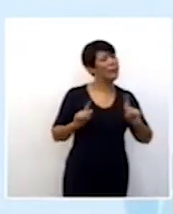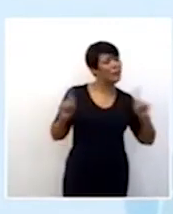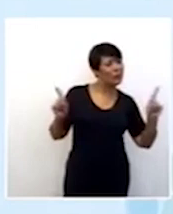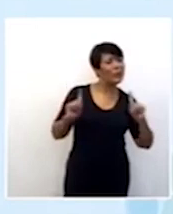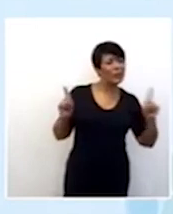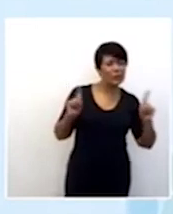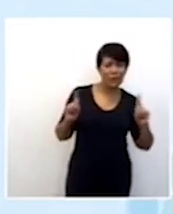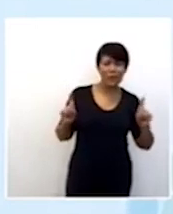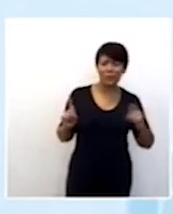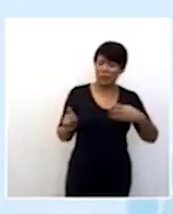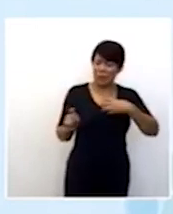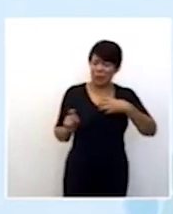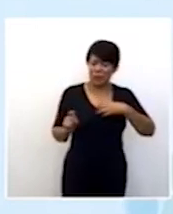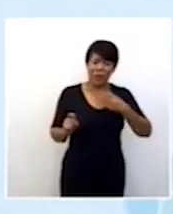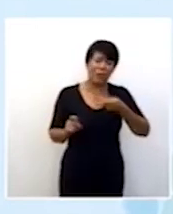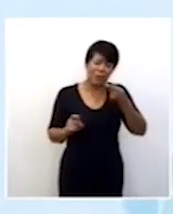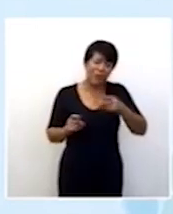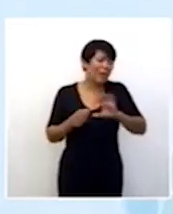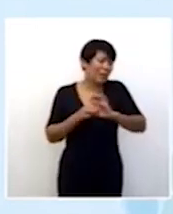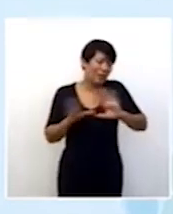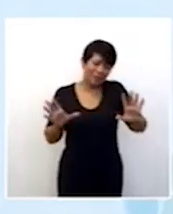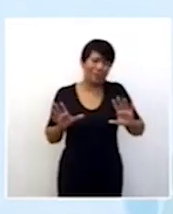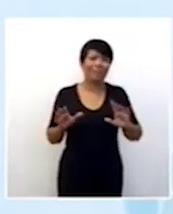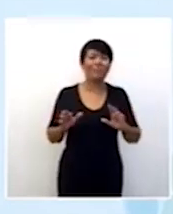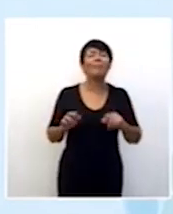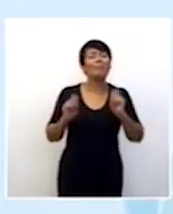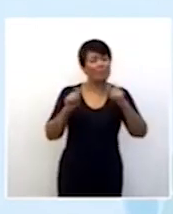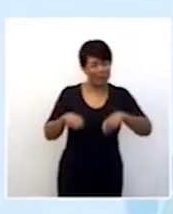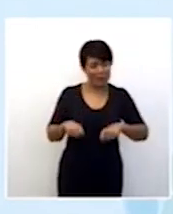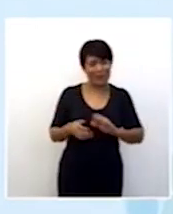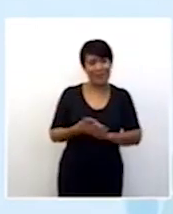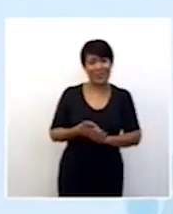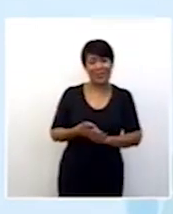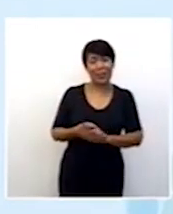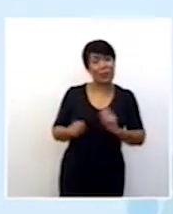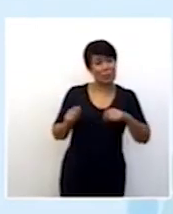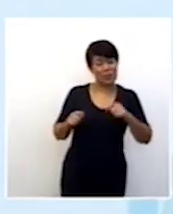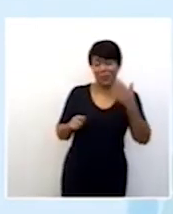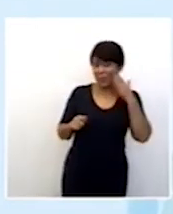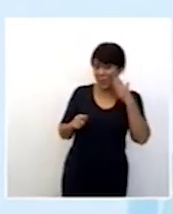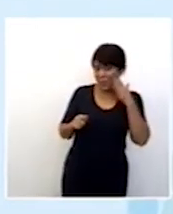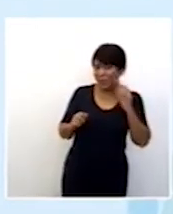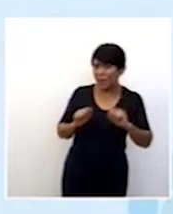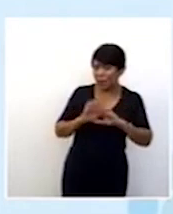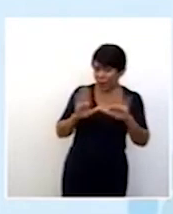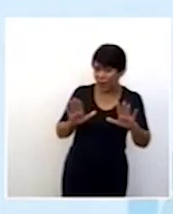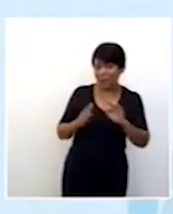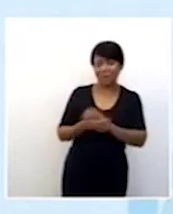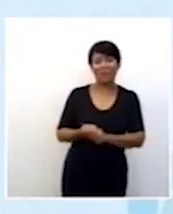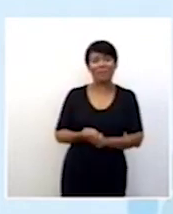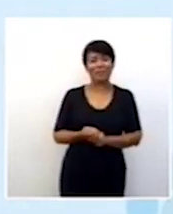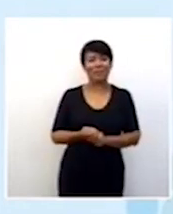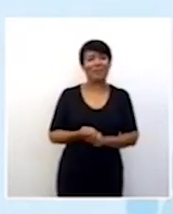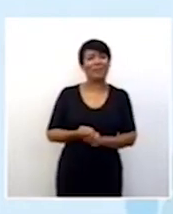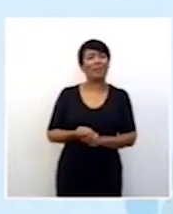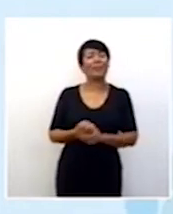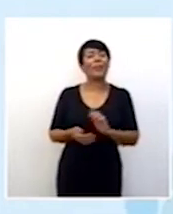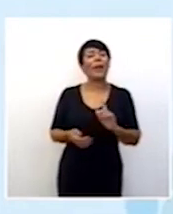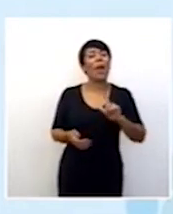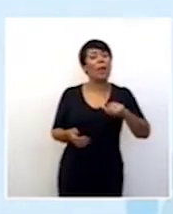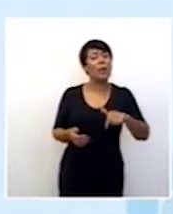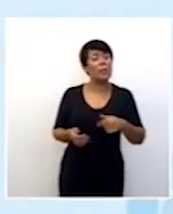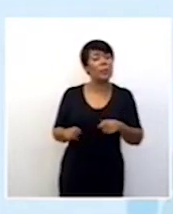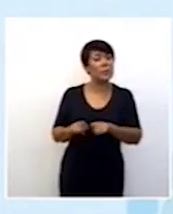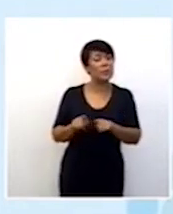preciso, é um outro contexto de produção da língua. E eu preciso reconhecer, ali vou utilizar a linguagem formal. Depois, a gente